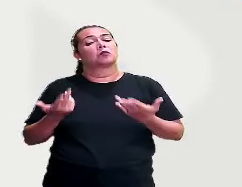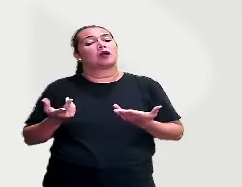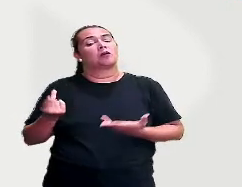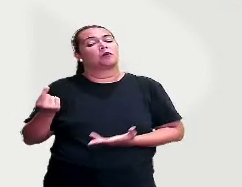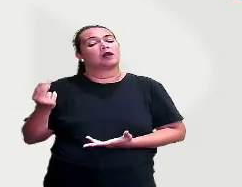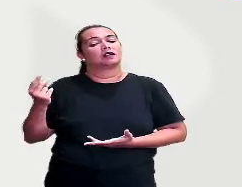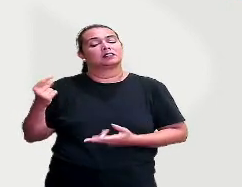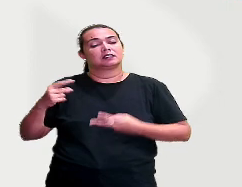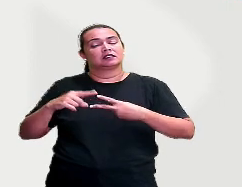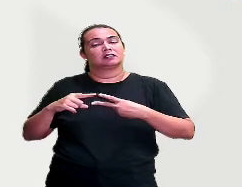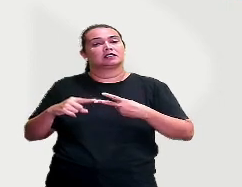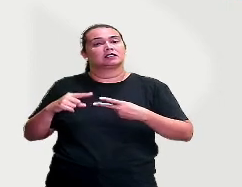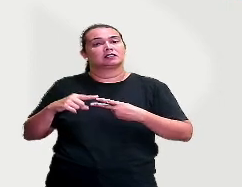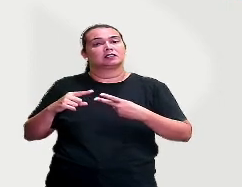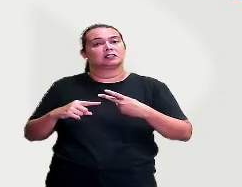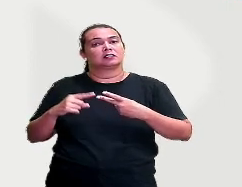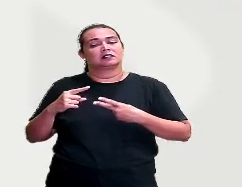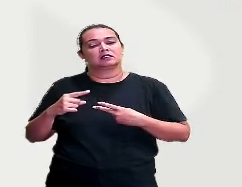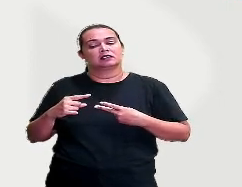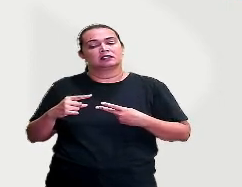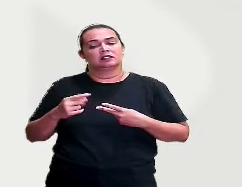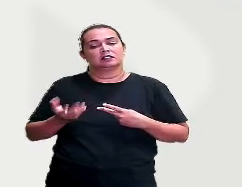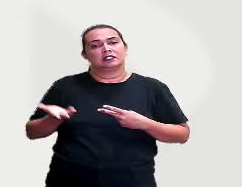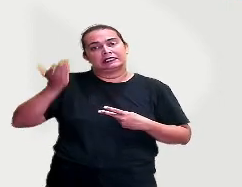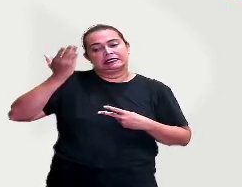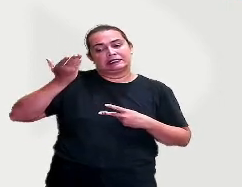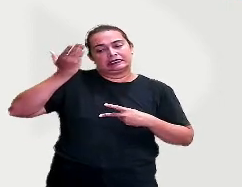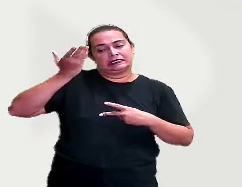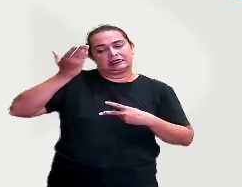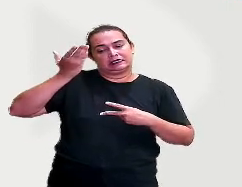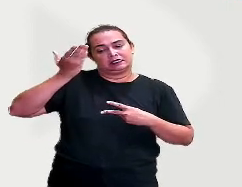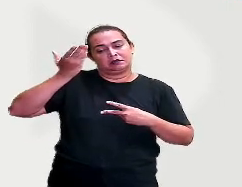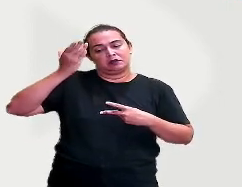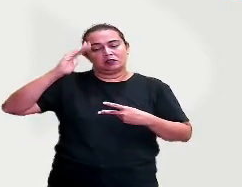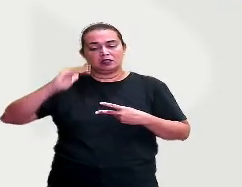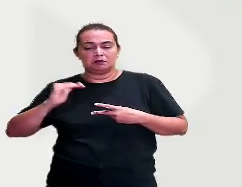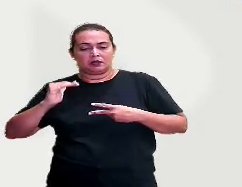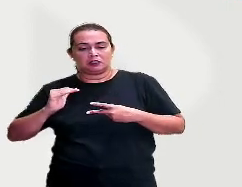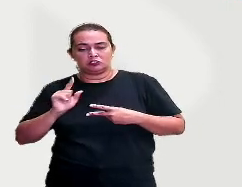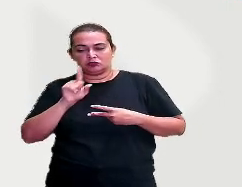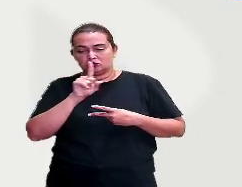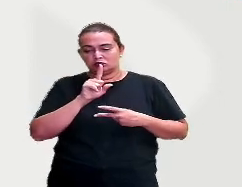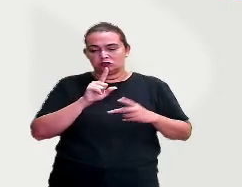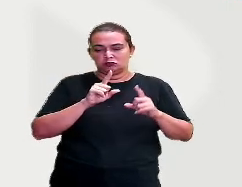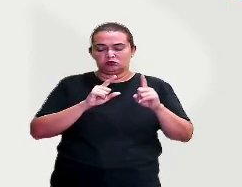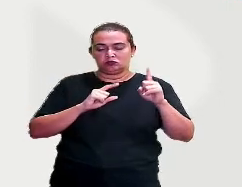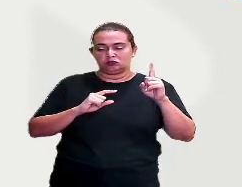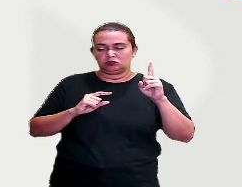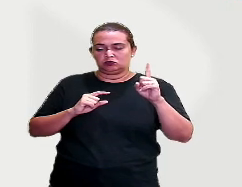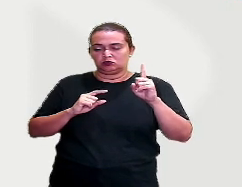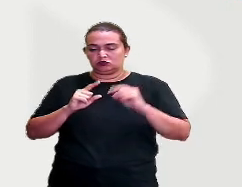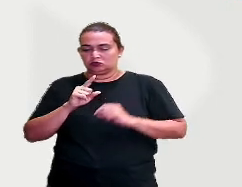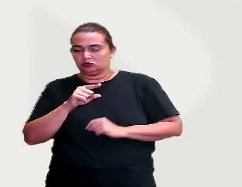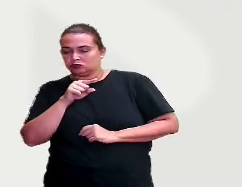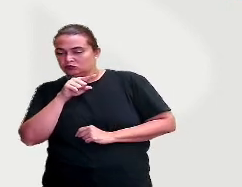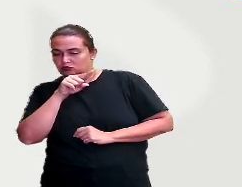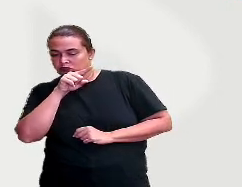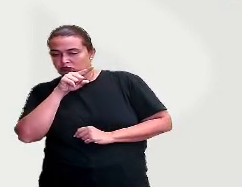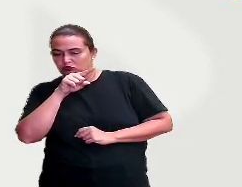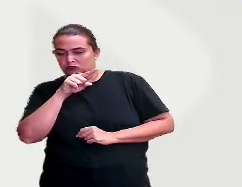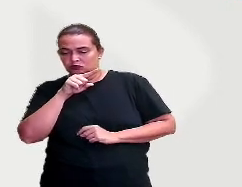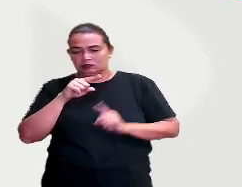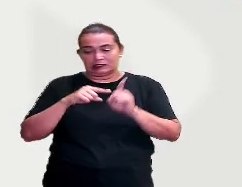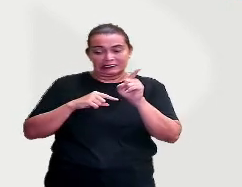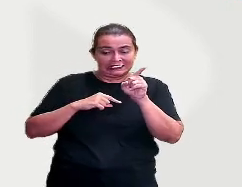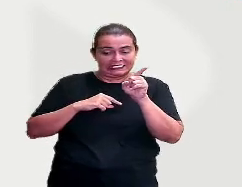você acha que é a mais antiga? A que está em cima ou a que está embaixo? A que é mais escura, que está